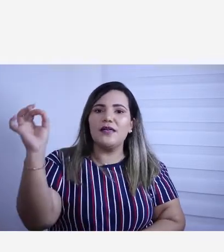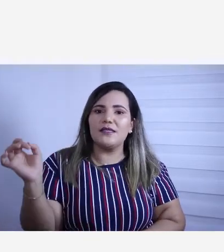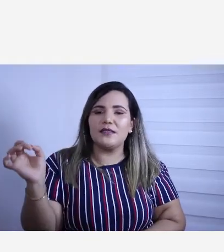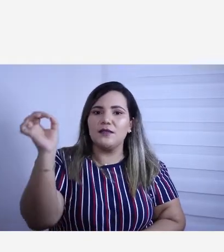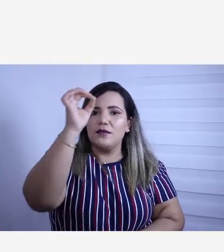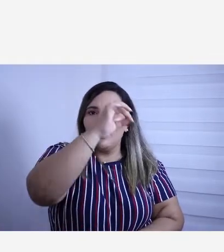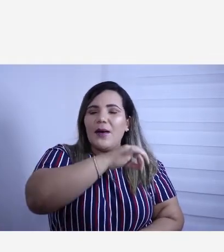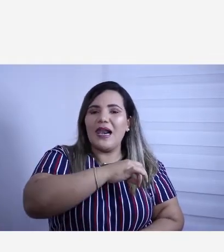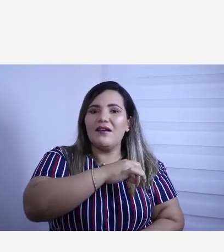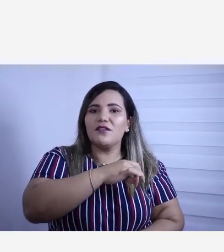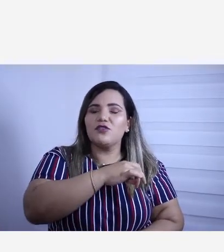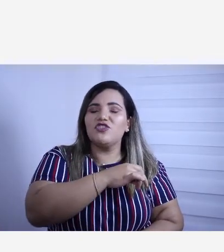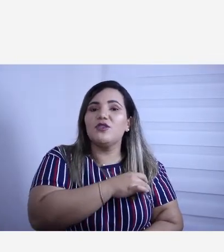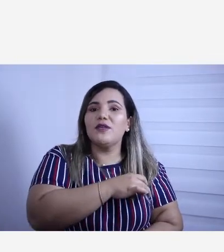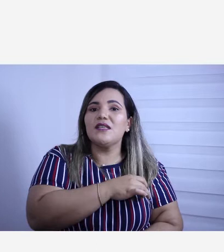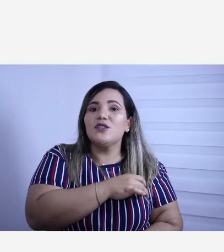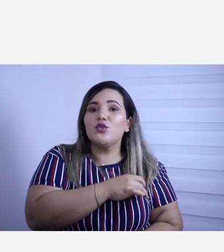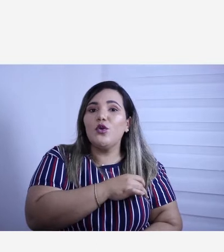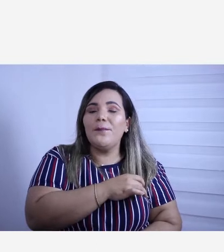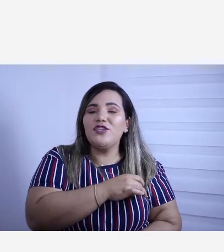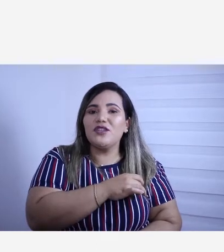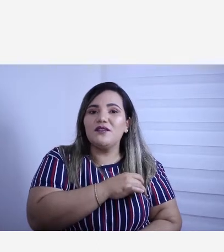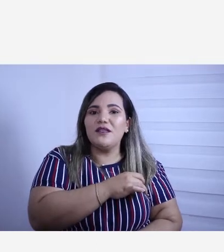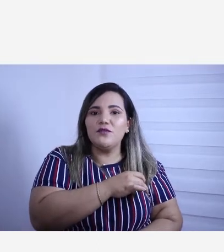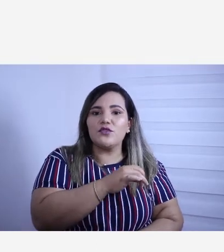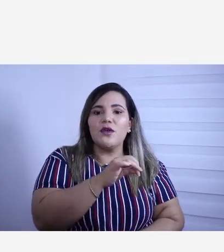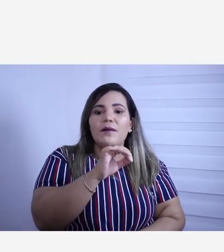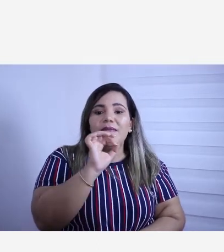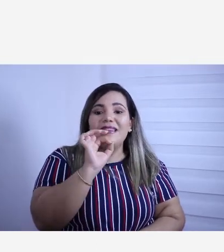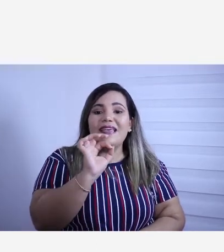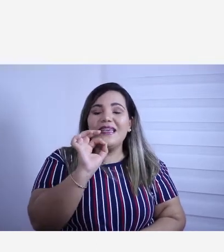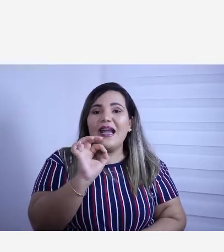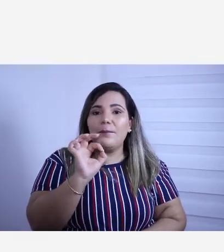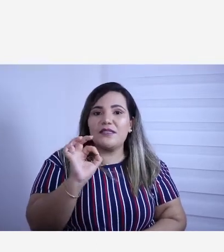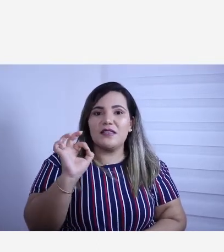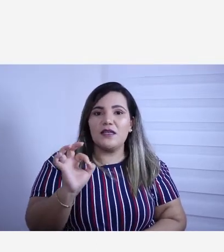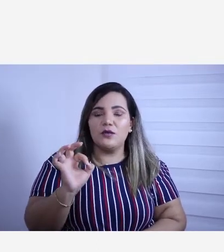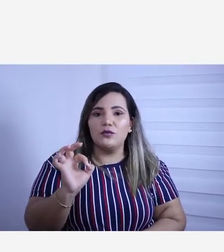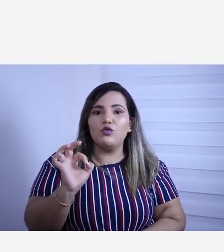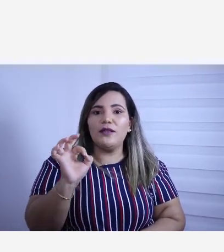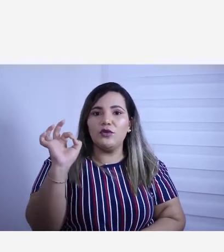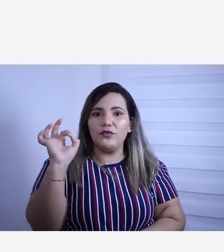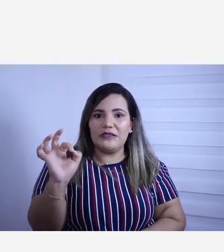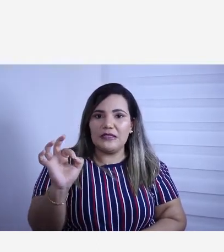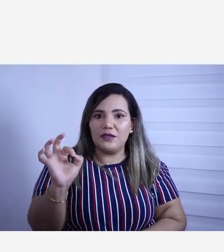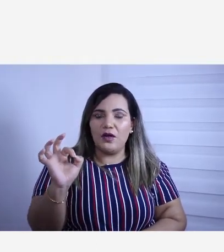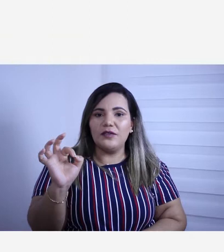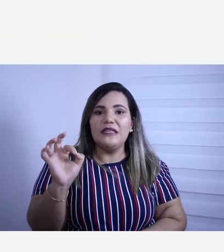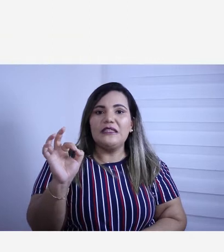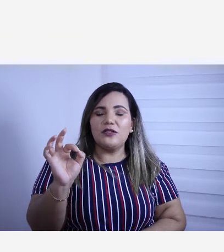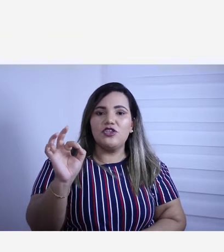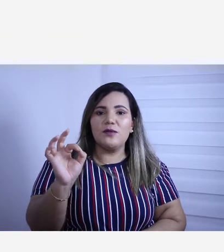de duas palavras vocês dois substantivos de quem é a representação não é do